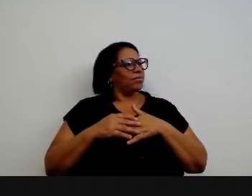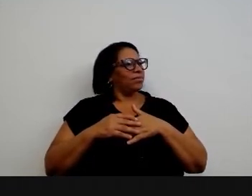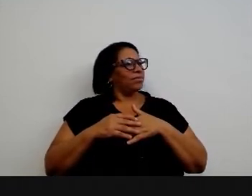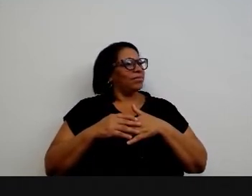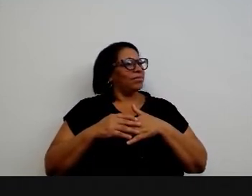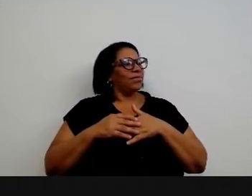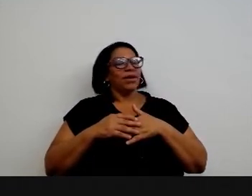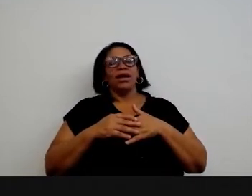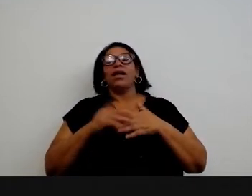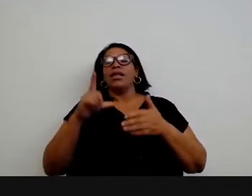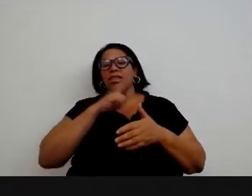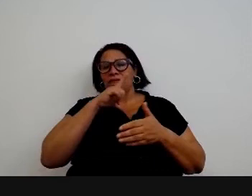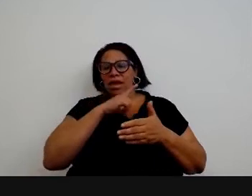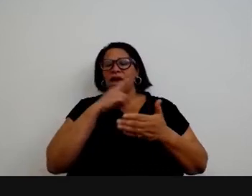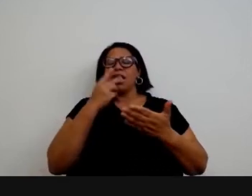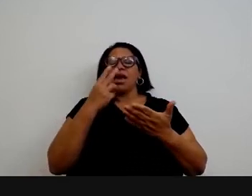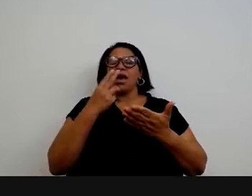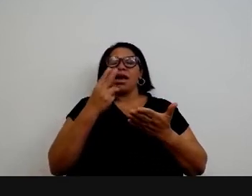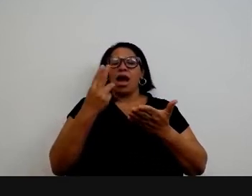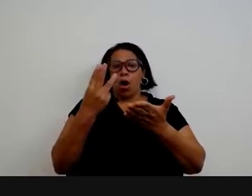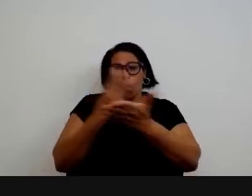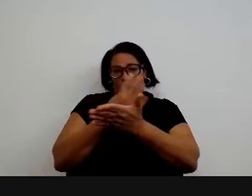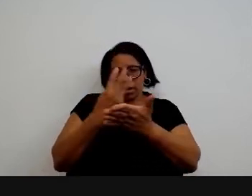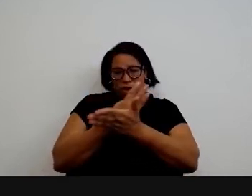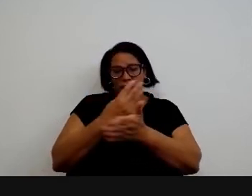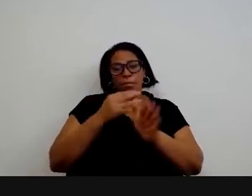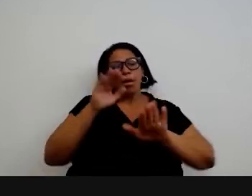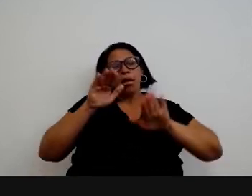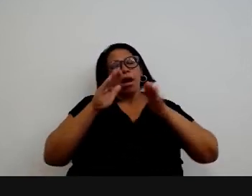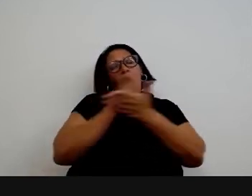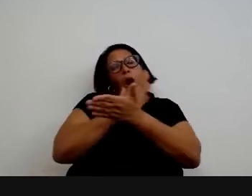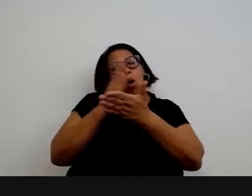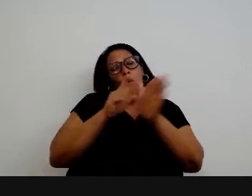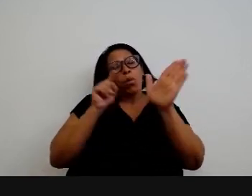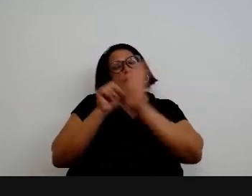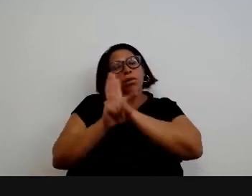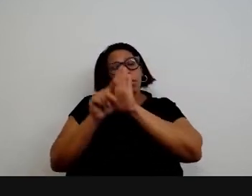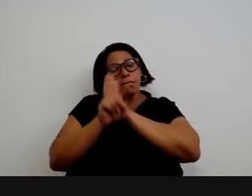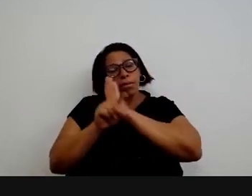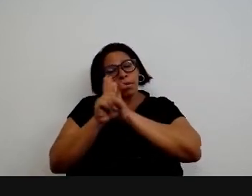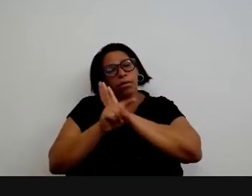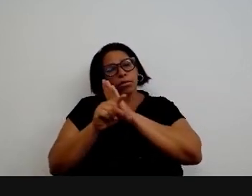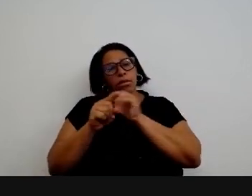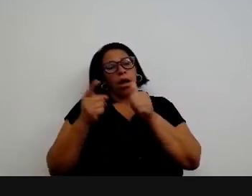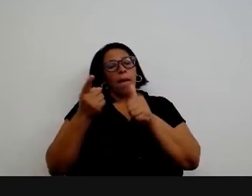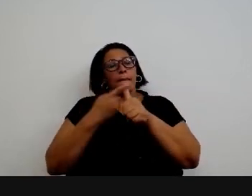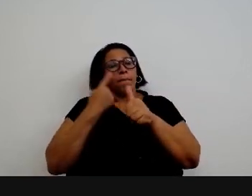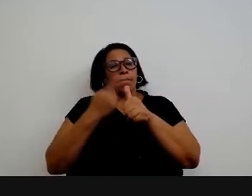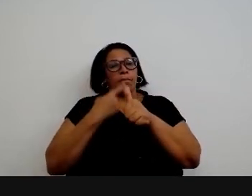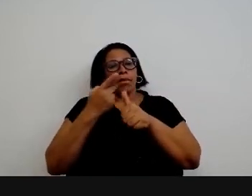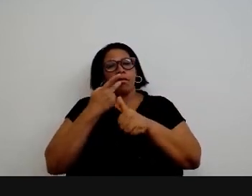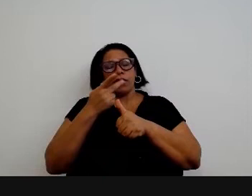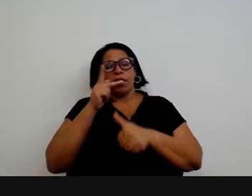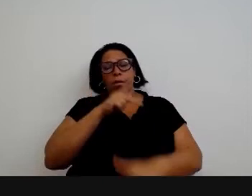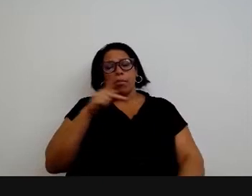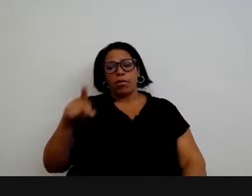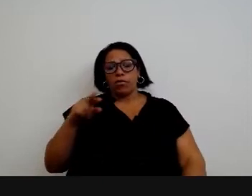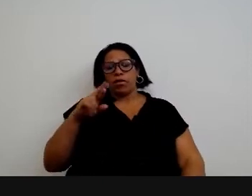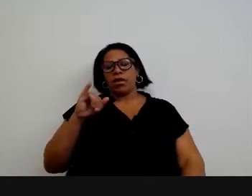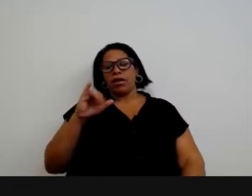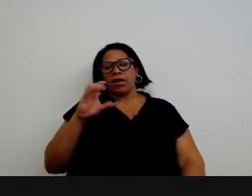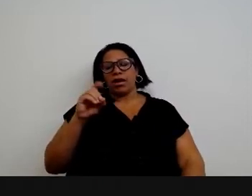Eu tenho aqui algumas perguntas. E ela foi... Primeiro eu quero falar que o professor